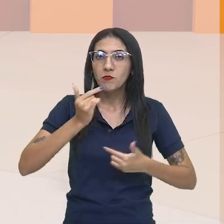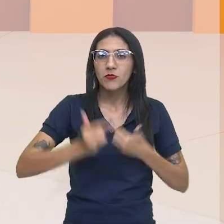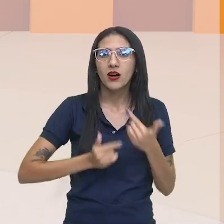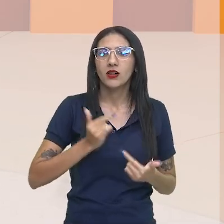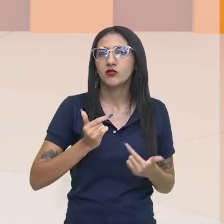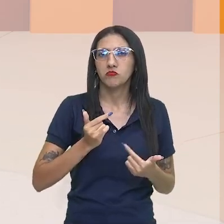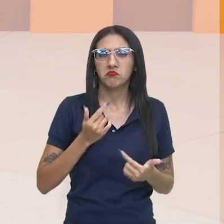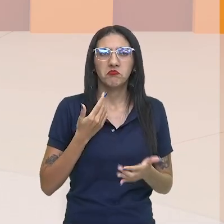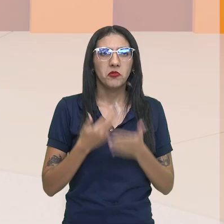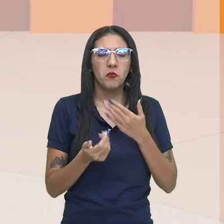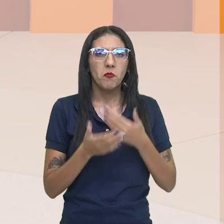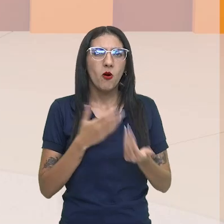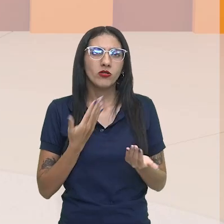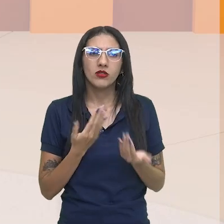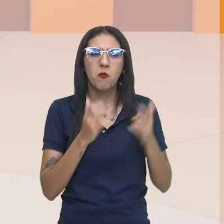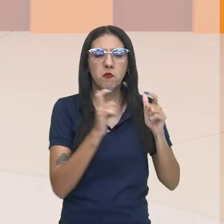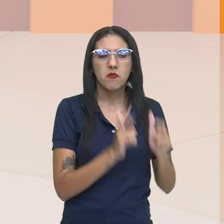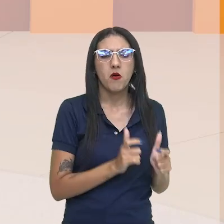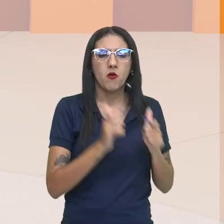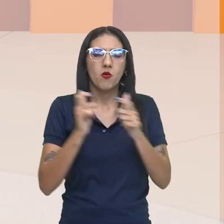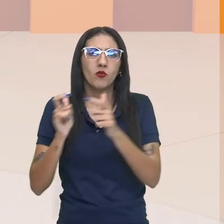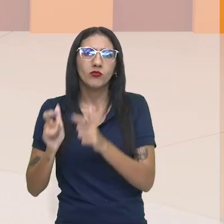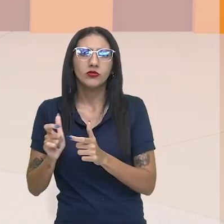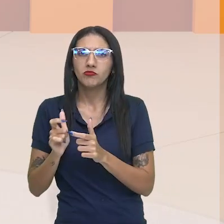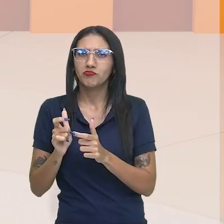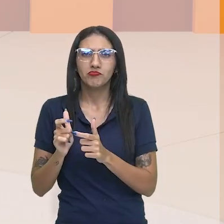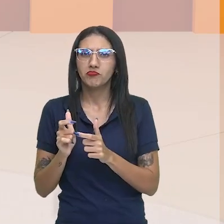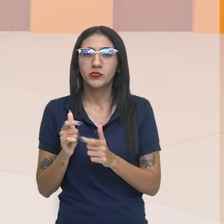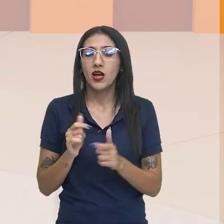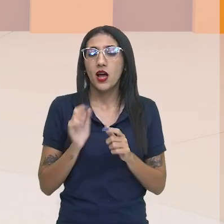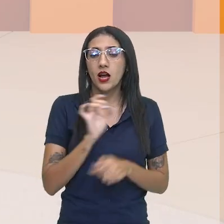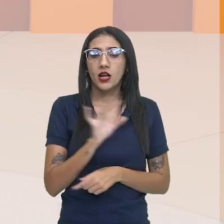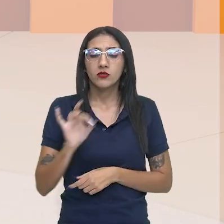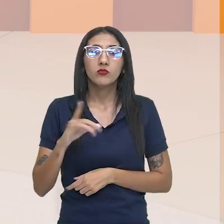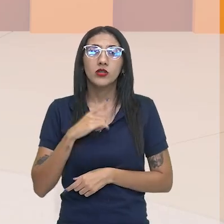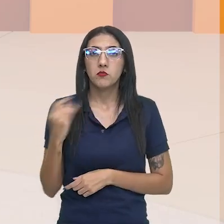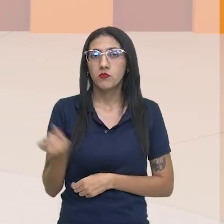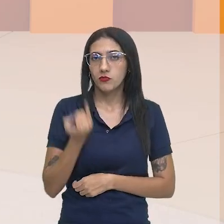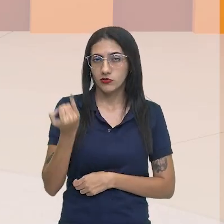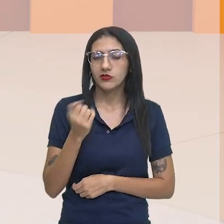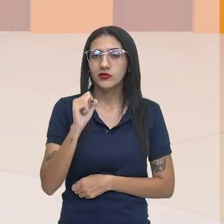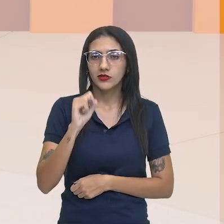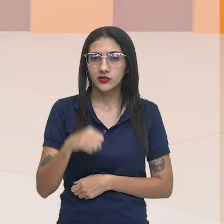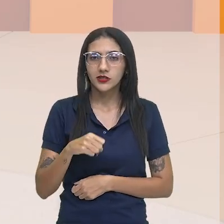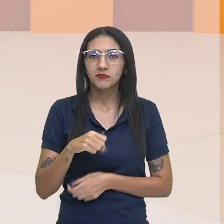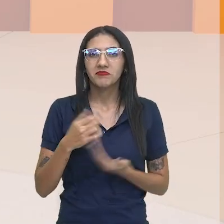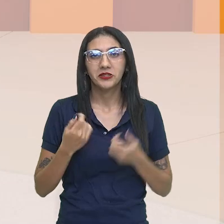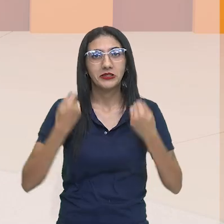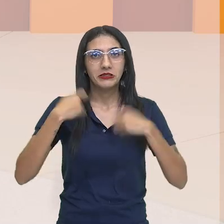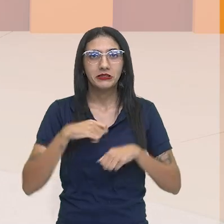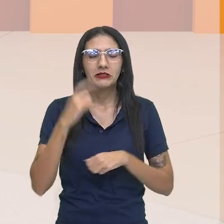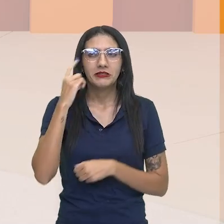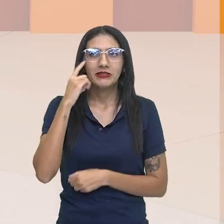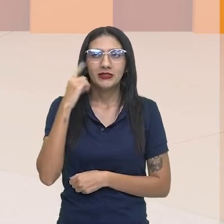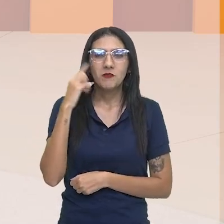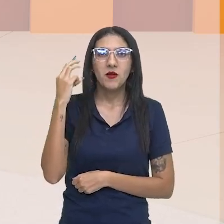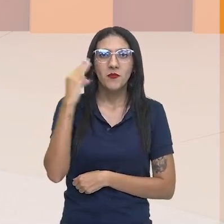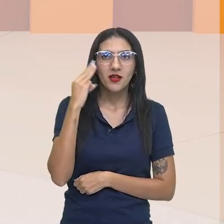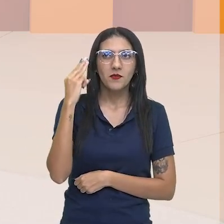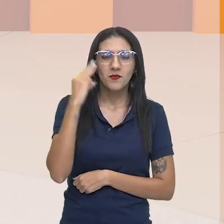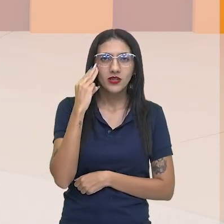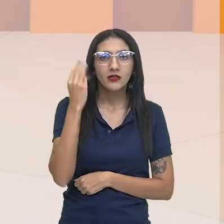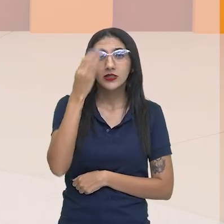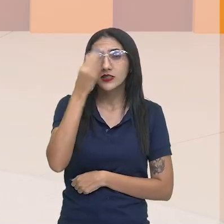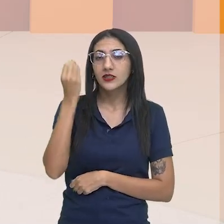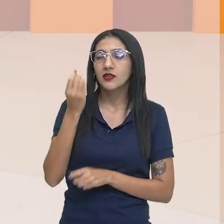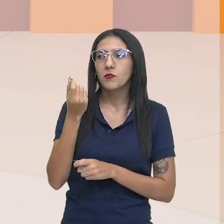não importa onde, não importa em que, cada um tem a sua importância, tá, gente? Vamos tirar esse negócio aí da cabeça de que